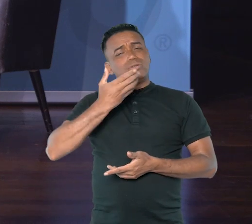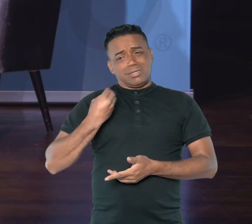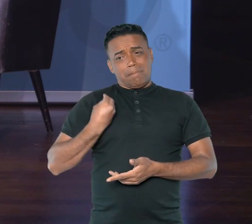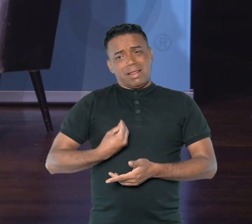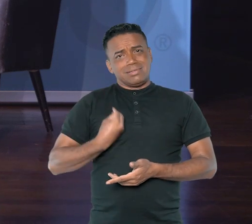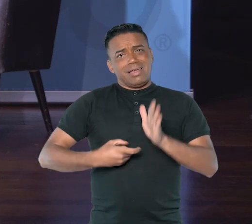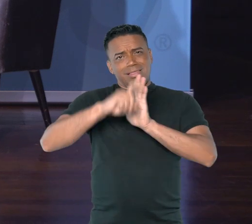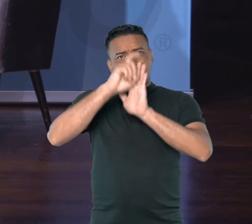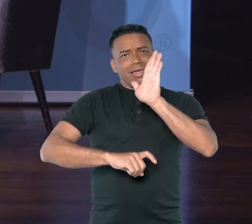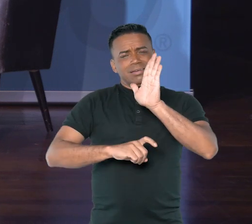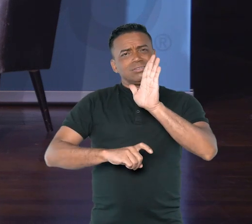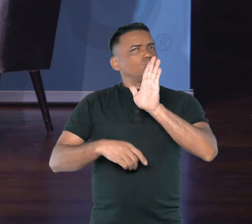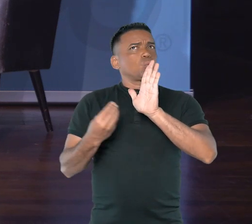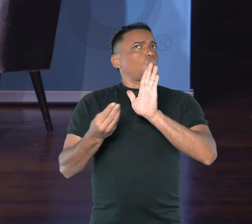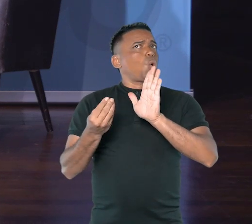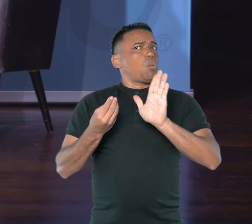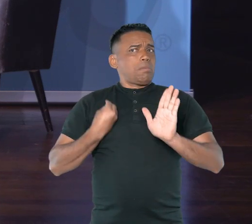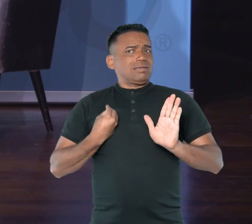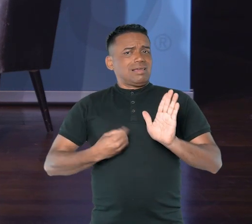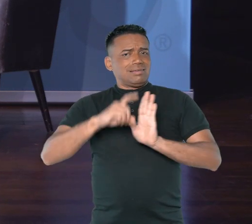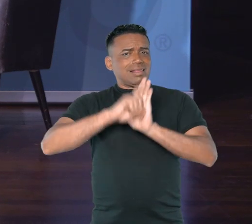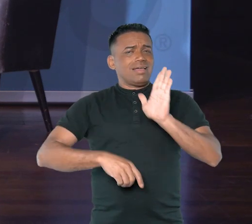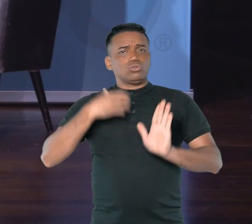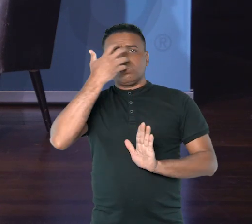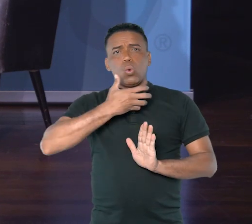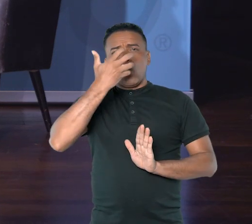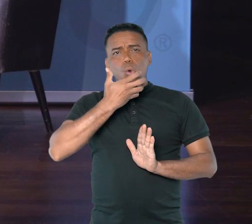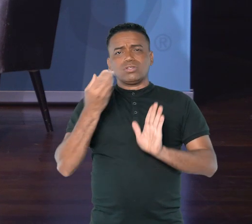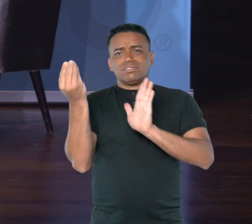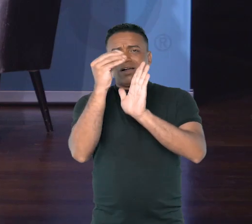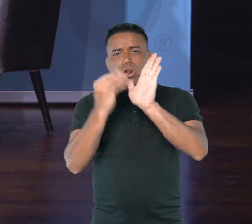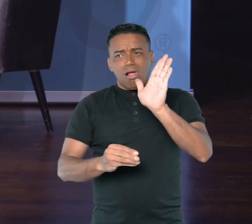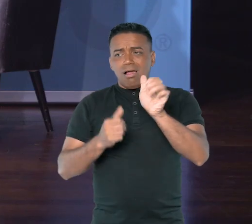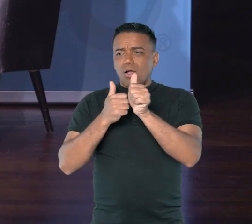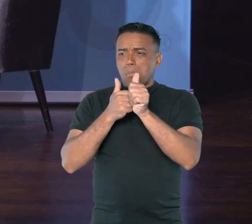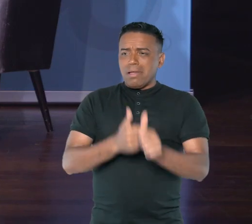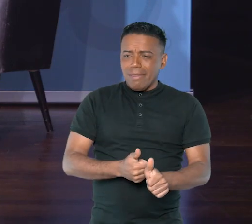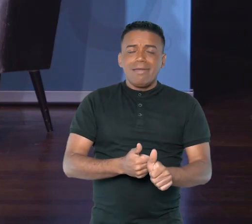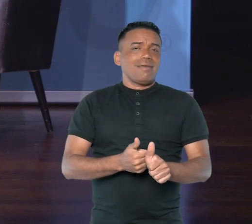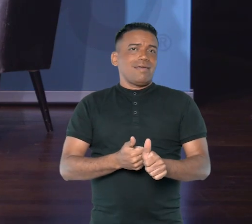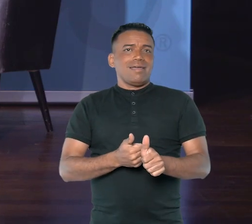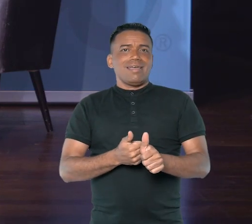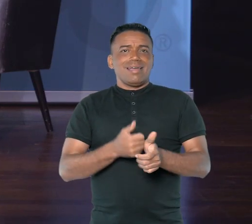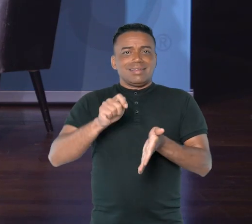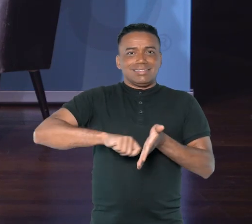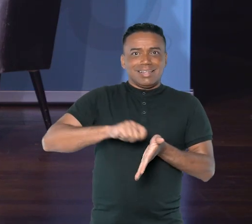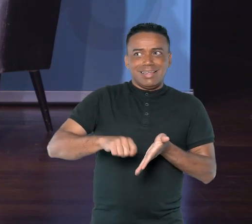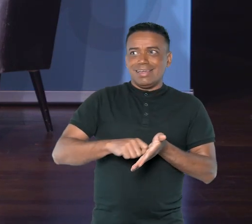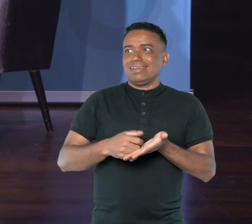um pouquinho da presença da música, né? Sua companheira de escrita, e também acompanha o